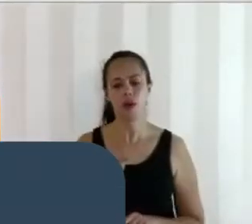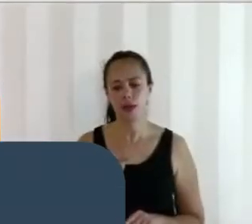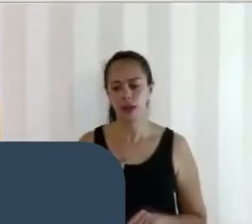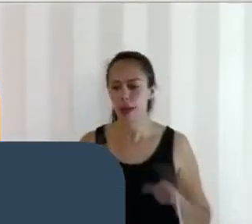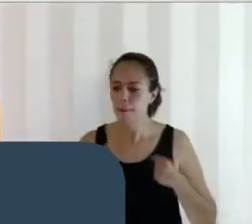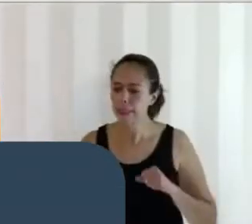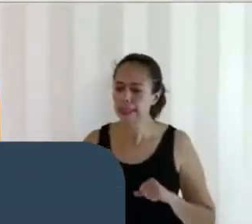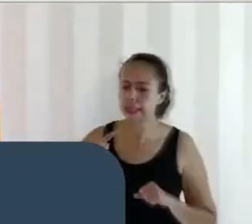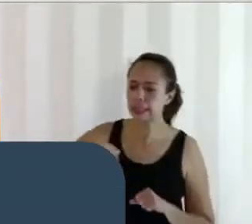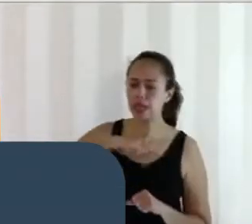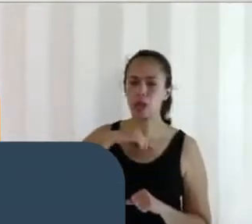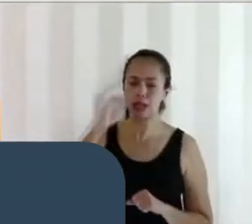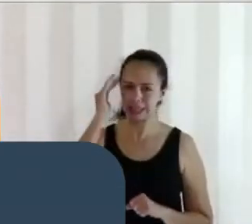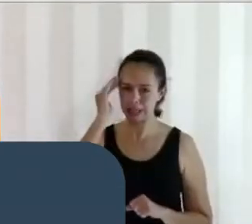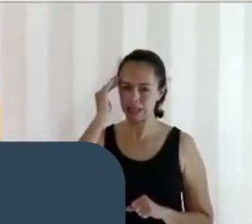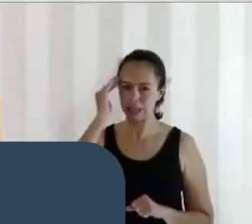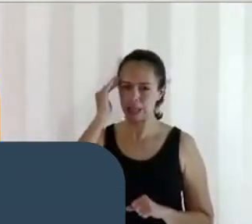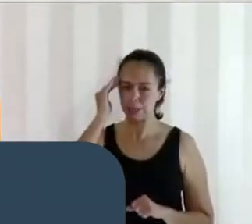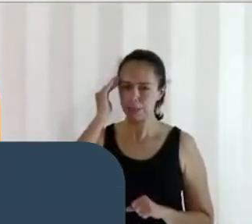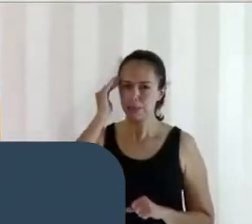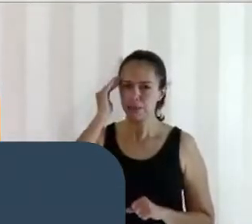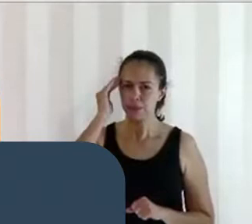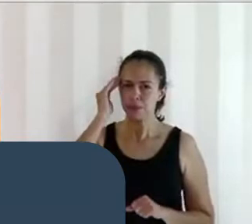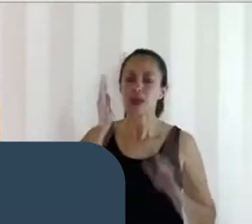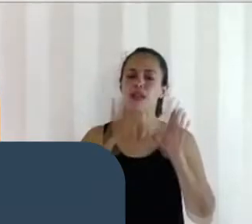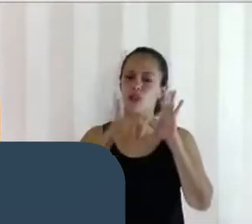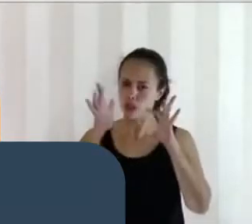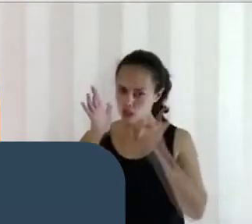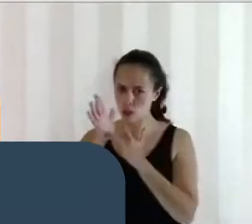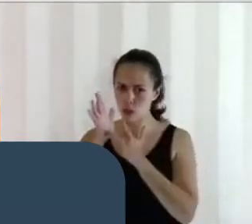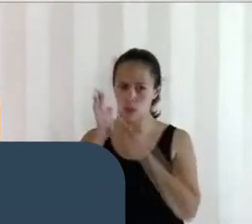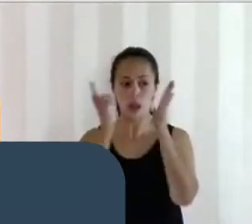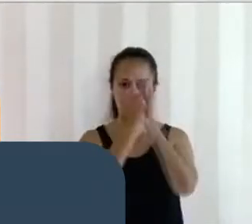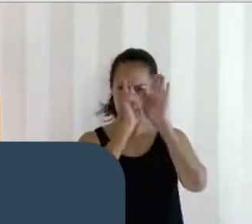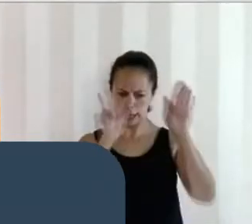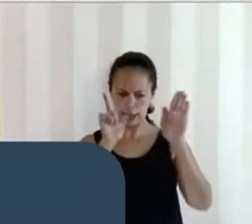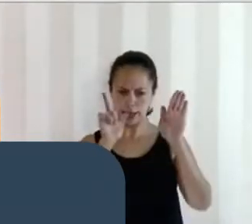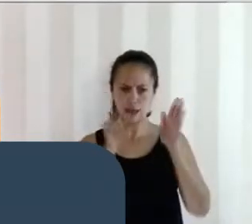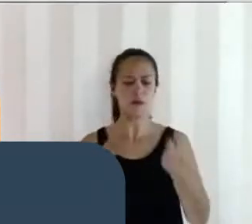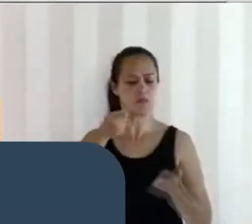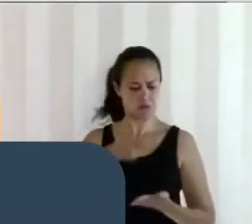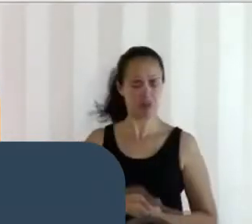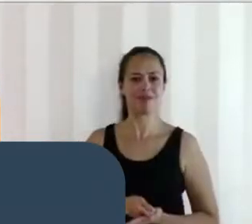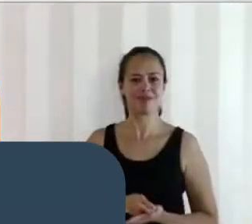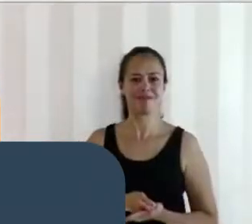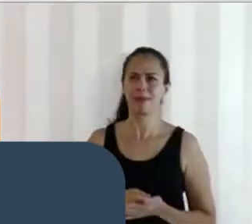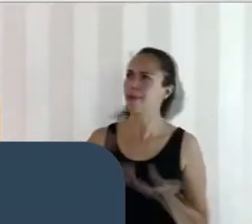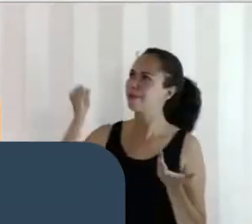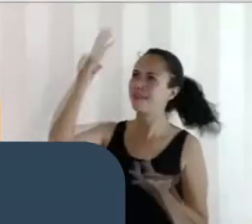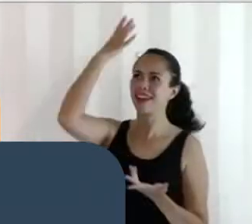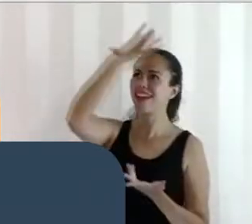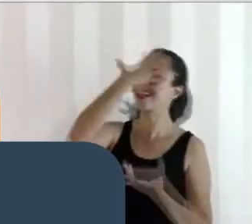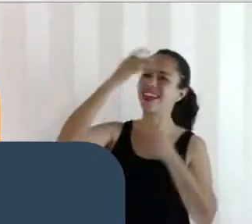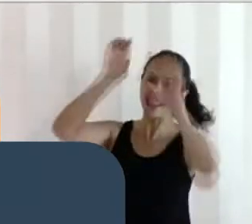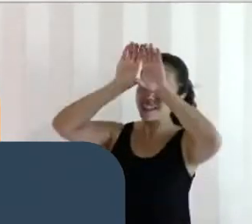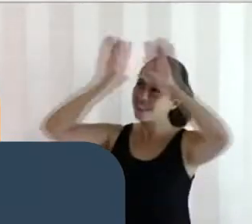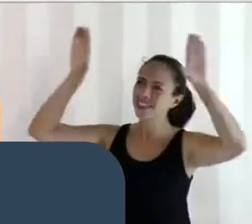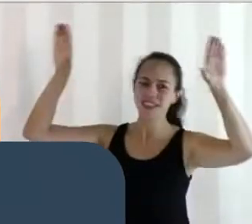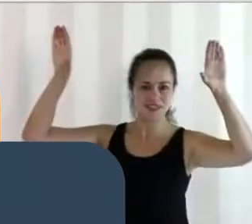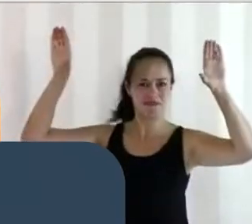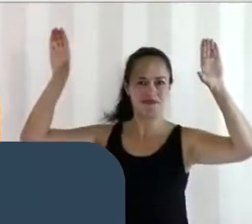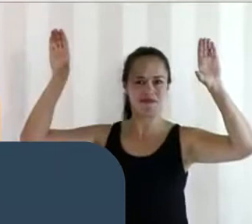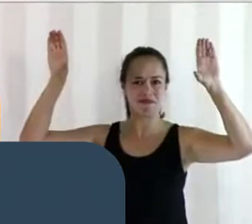do céu. Jesus Cristo, lei cumprida, graça do céu. Vou fazer